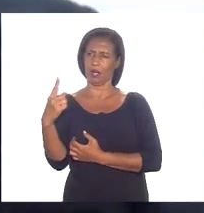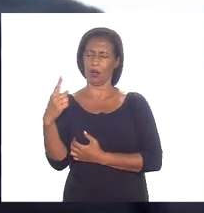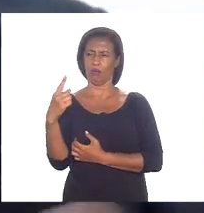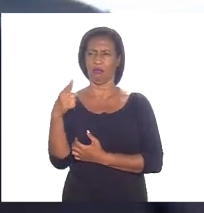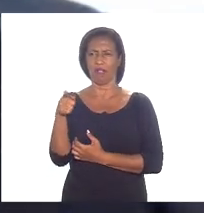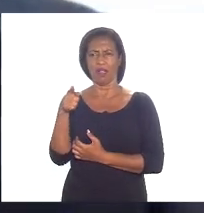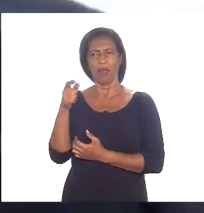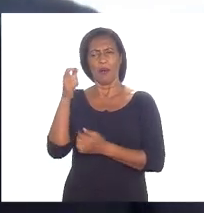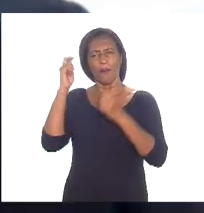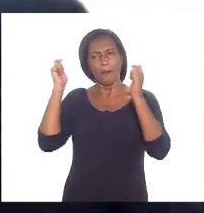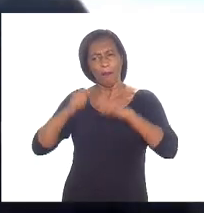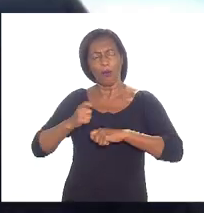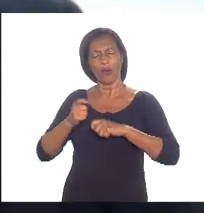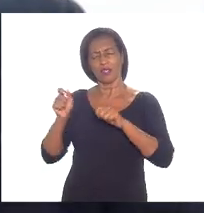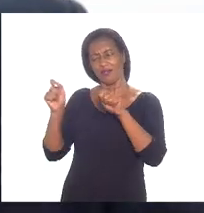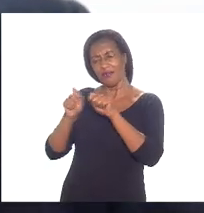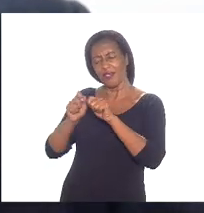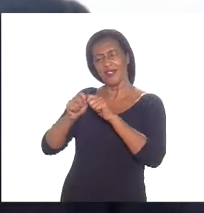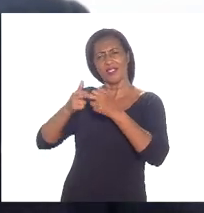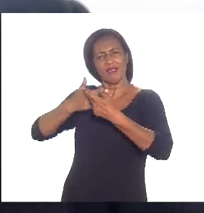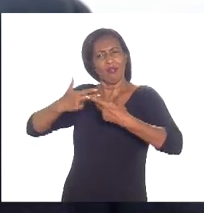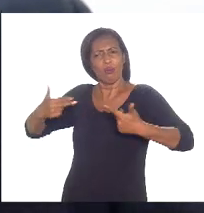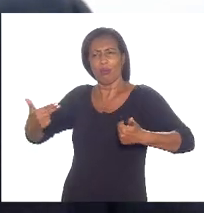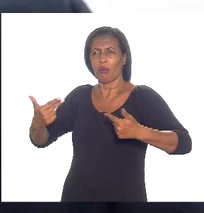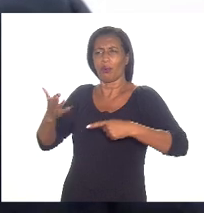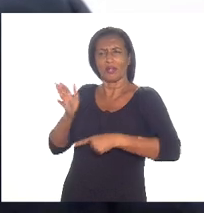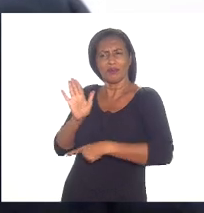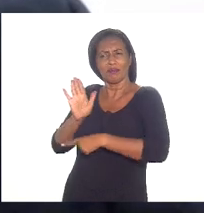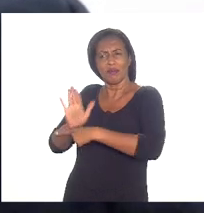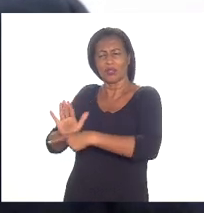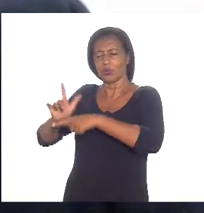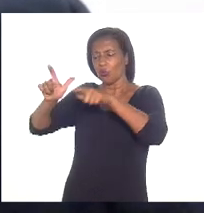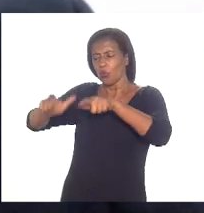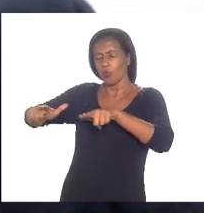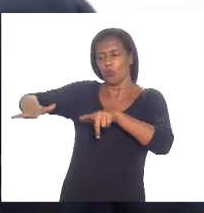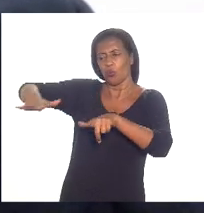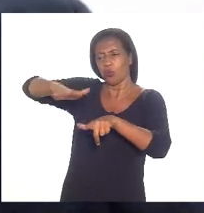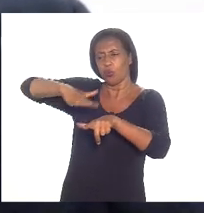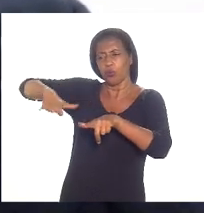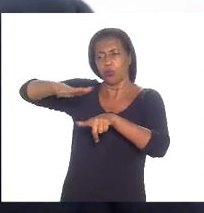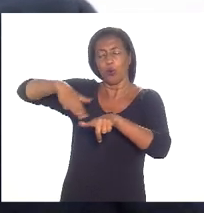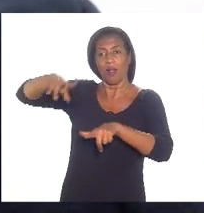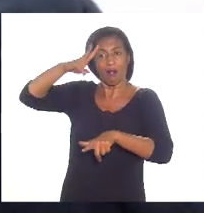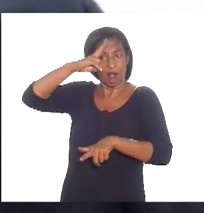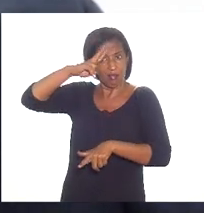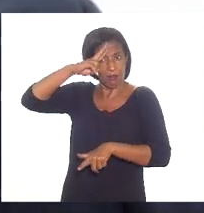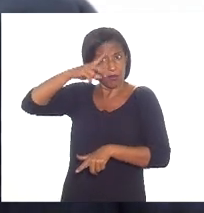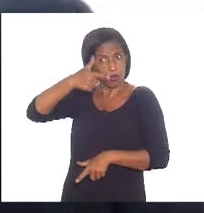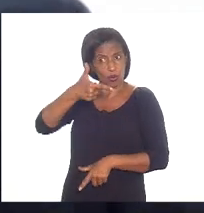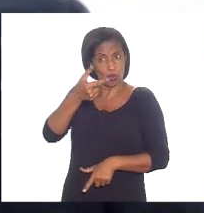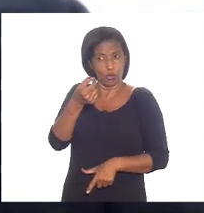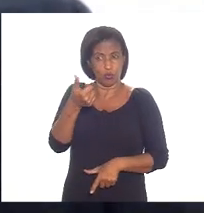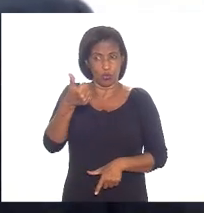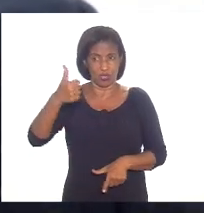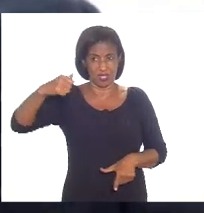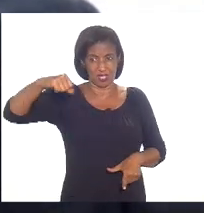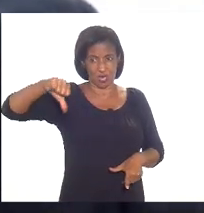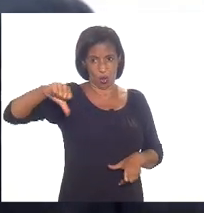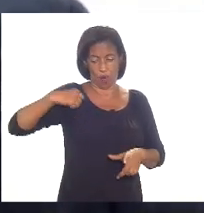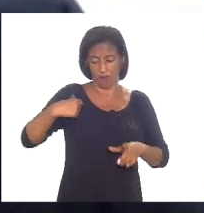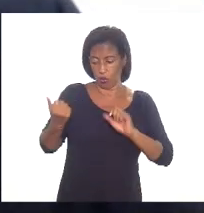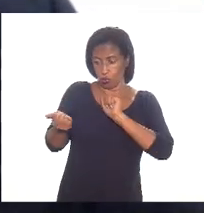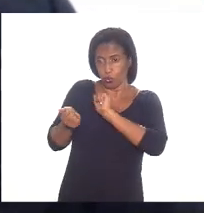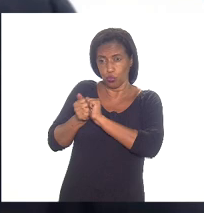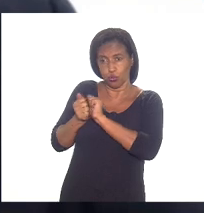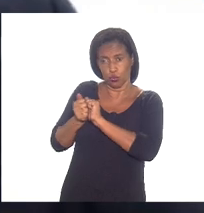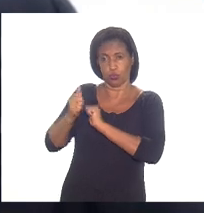uma destinação ali para aquela área. Lembrando que em 2019 eu estive no Canecão, acompanhado do deputado federal